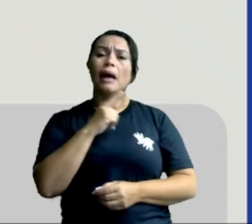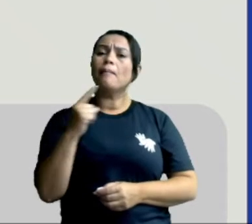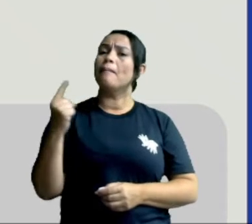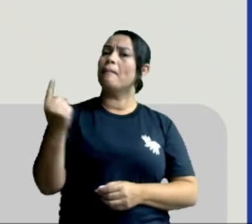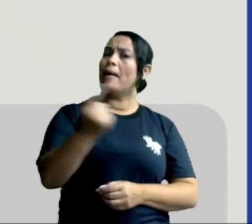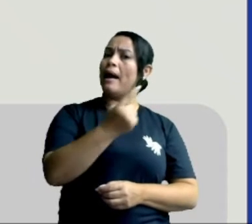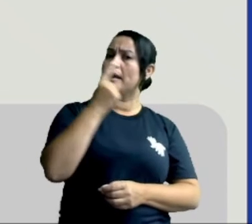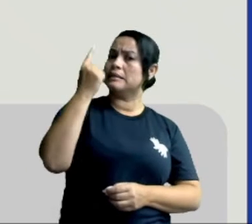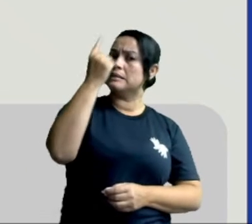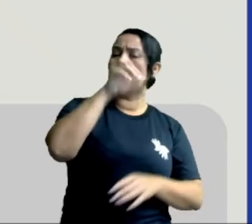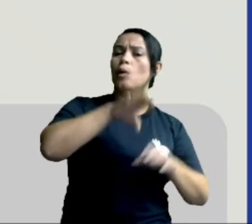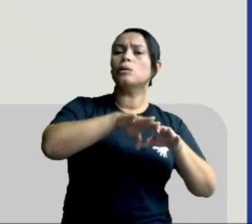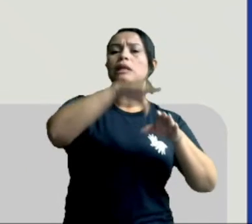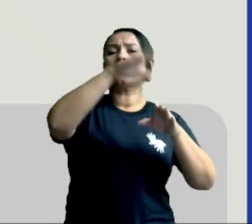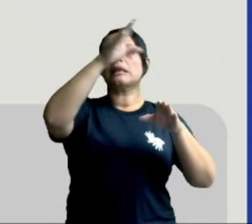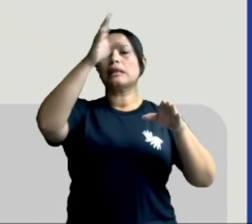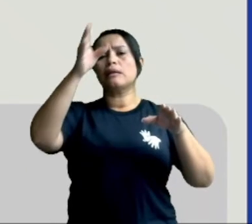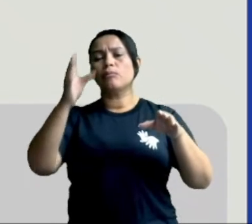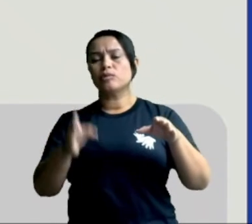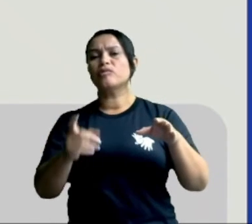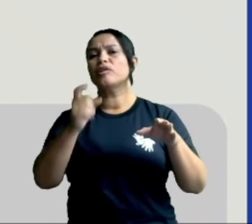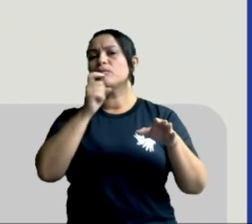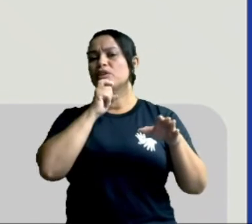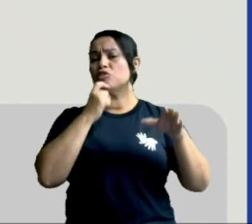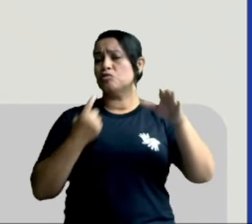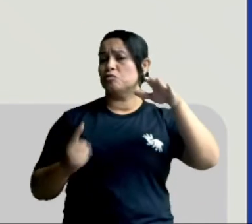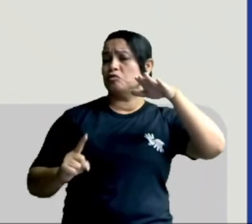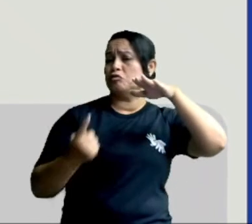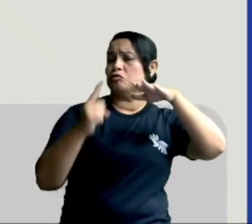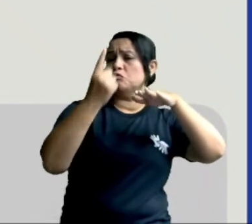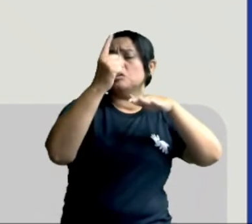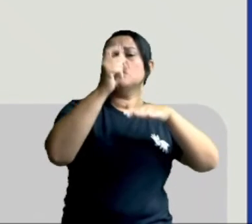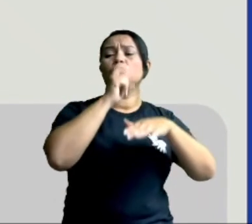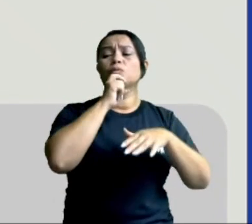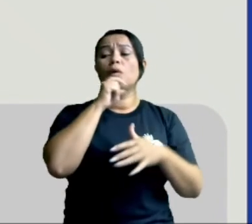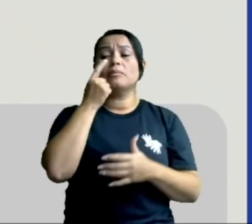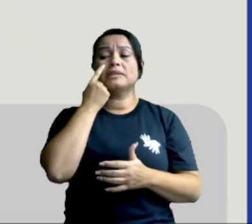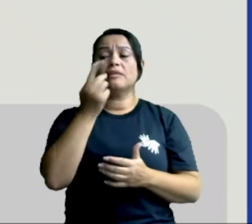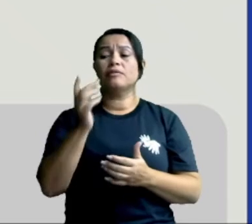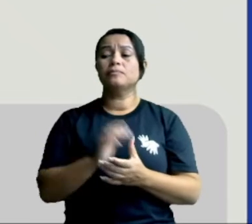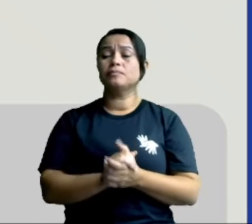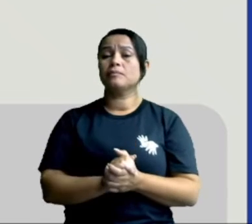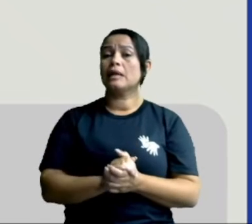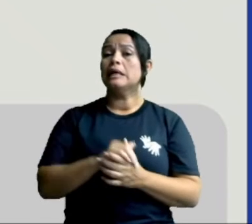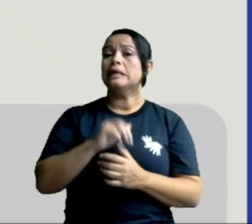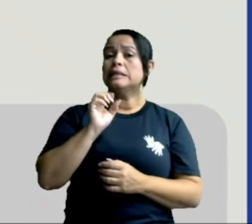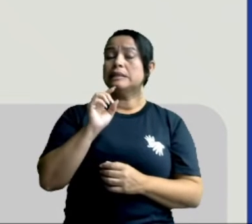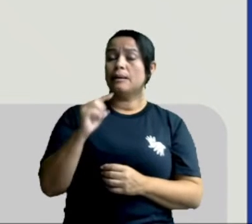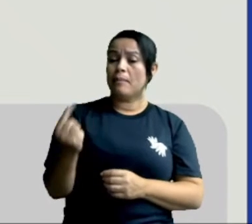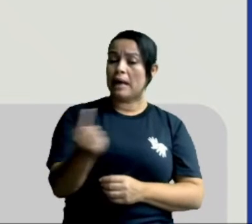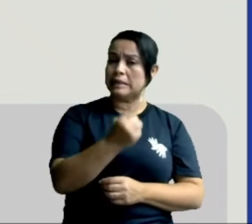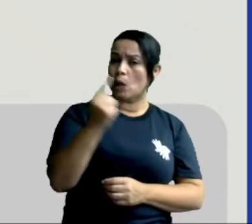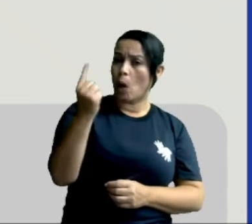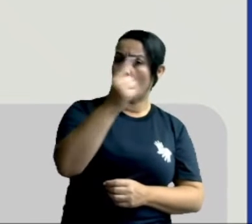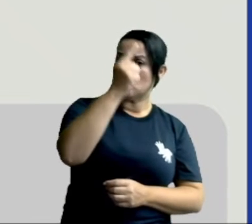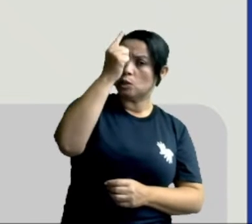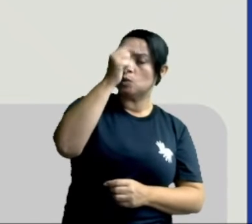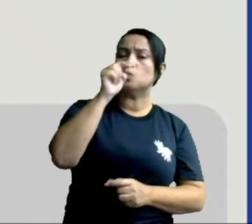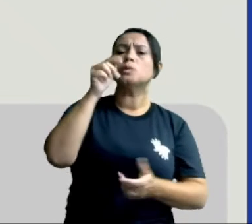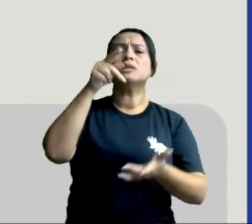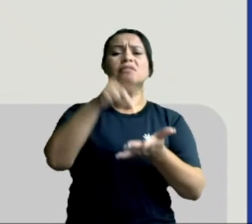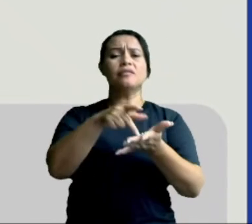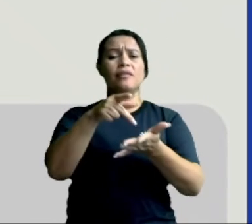mais alta a montanha mais frio vai ser né Ele diz aqui ó quanto maior a altitude